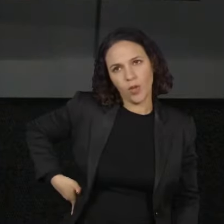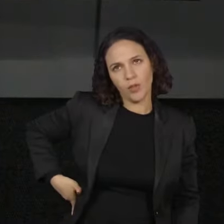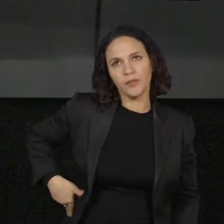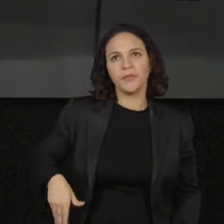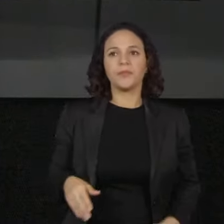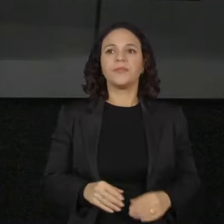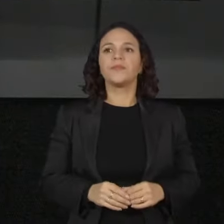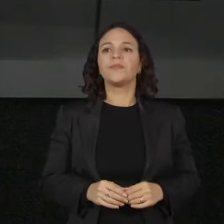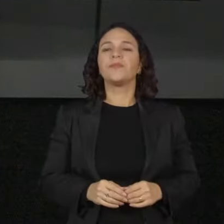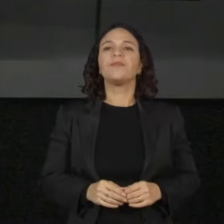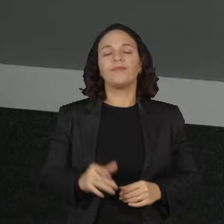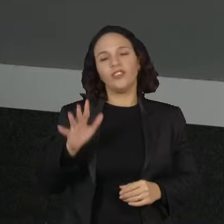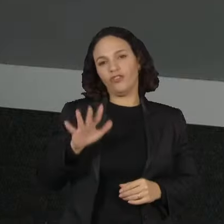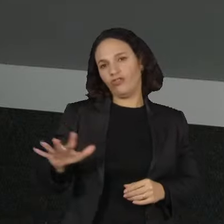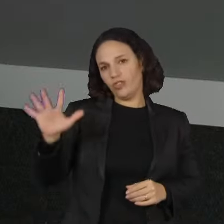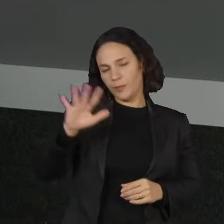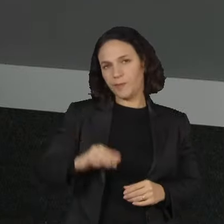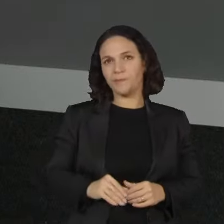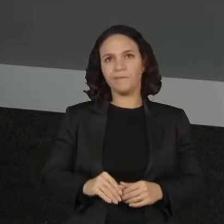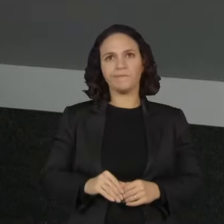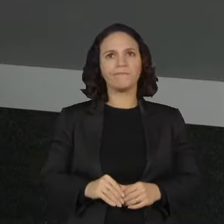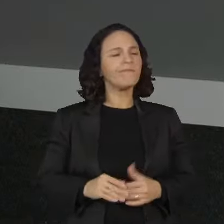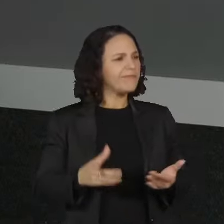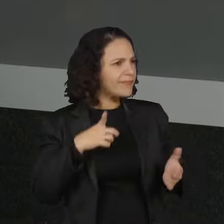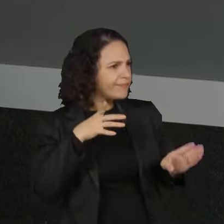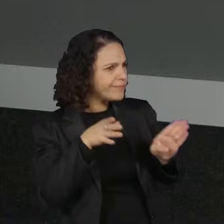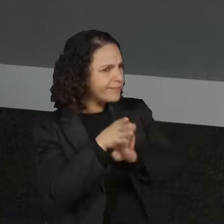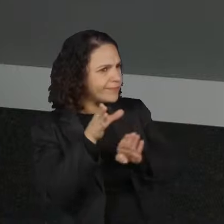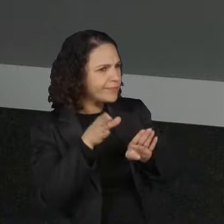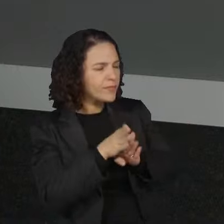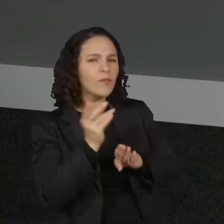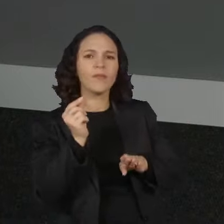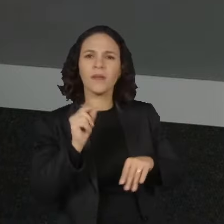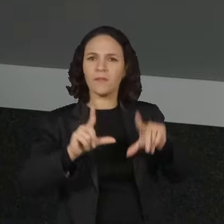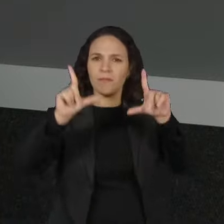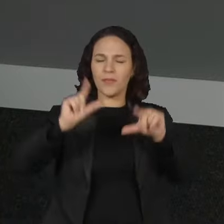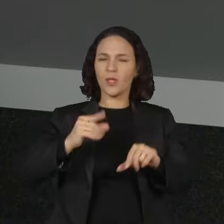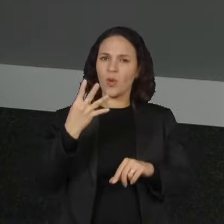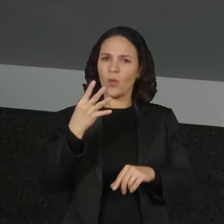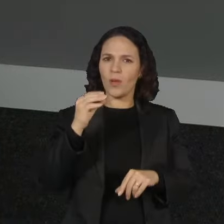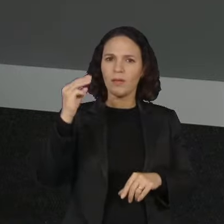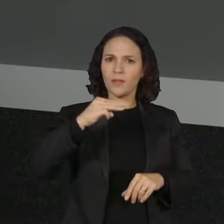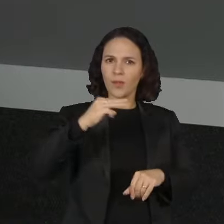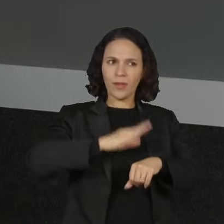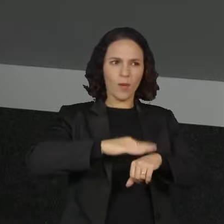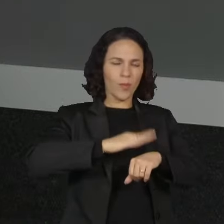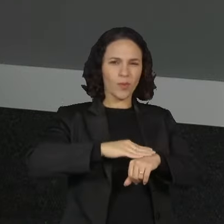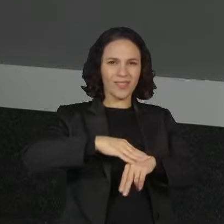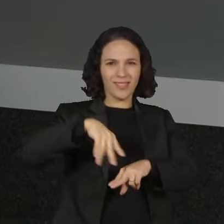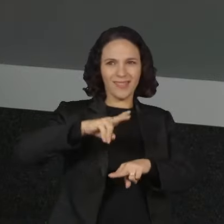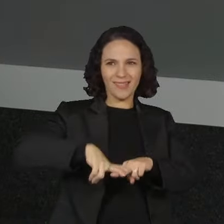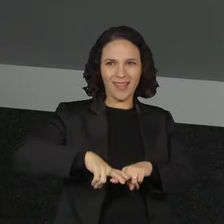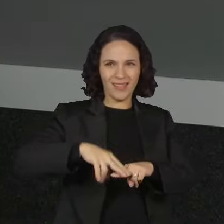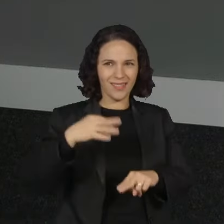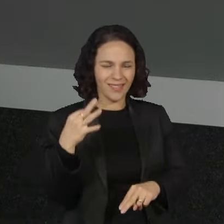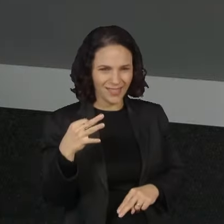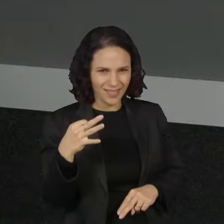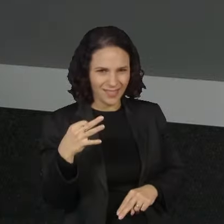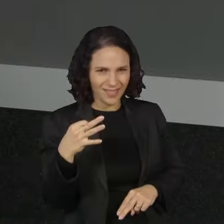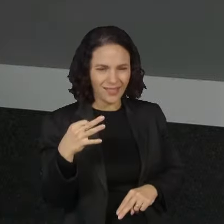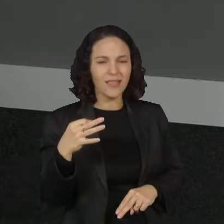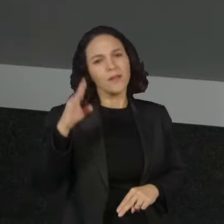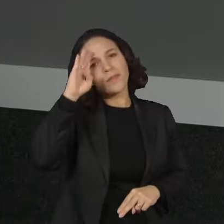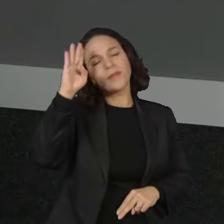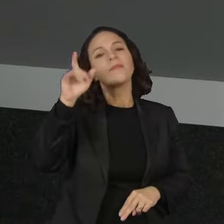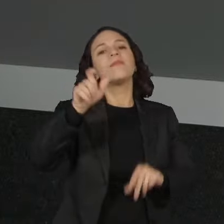nas costas, tá? De uma maneira geral. Há essa recomendação de pelo menos reduzir em 40 minutos o tempo em que a gente fica sentado, principalmente para